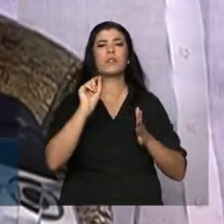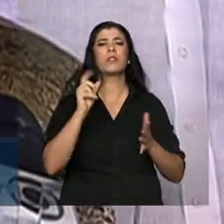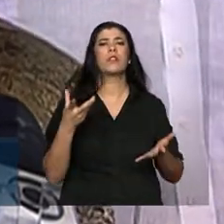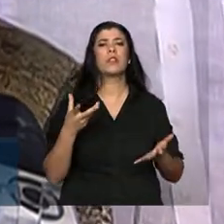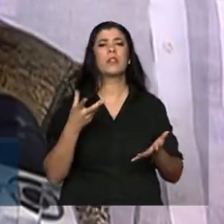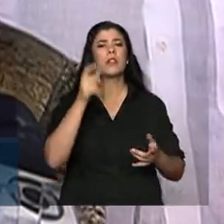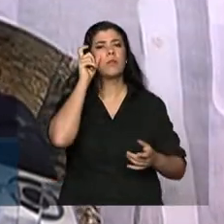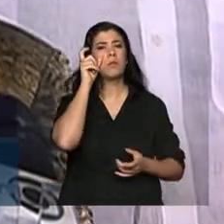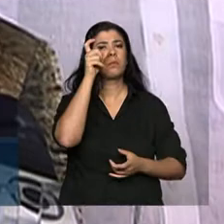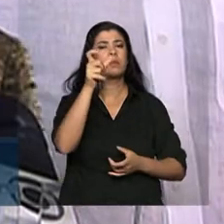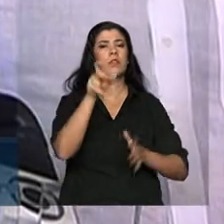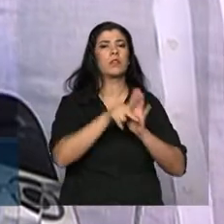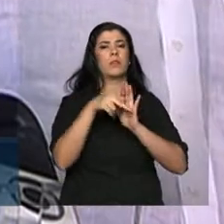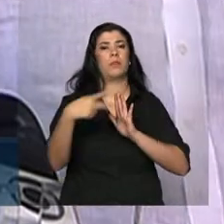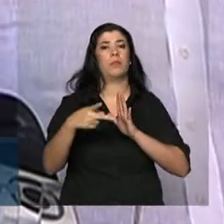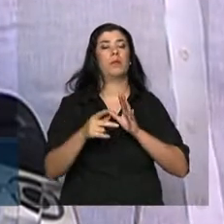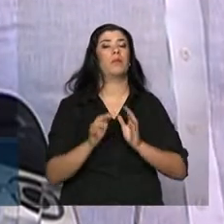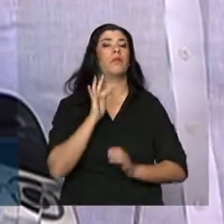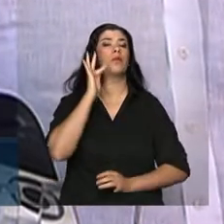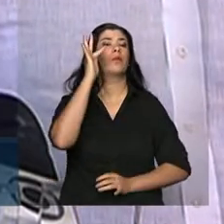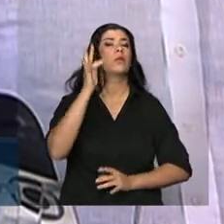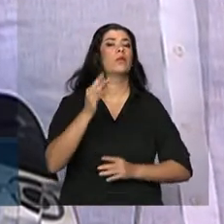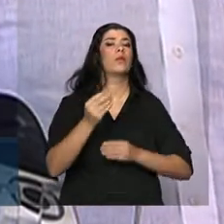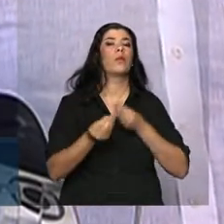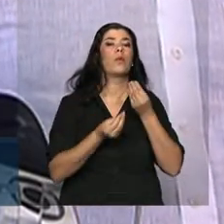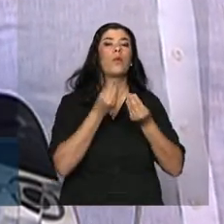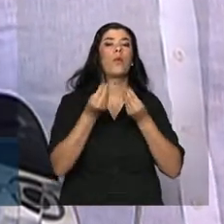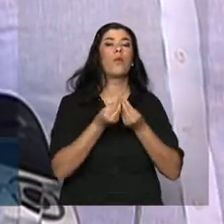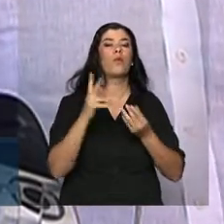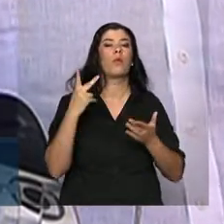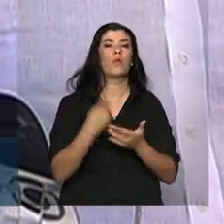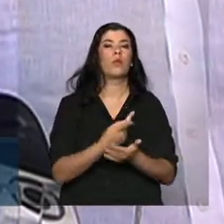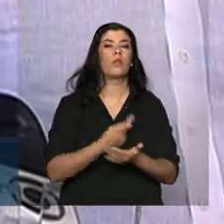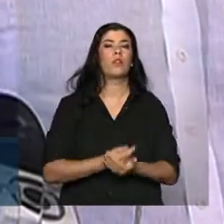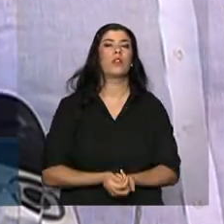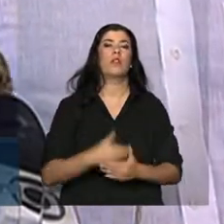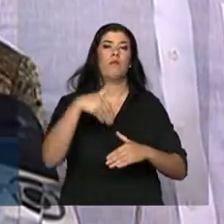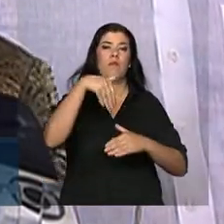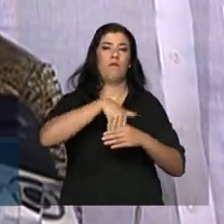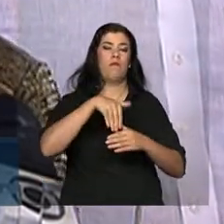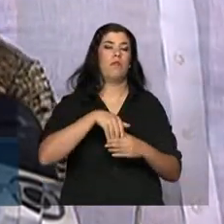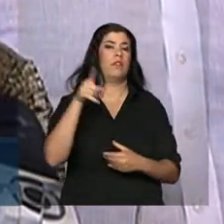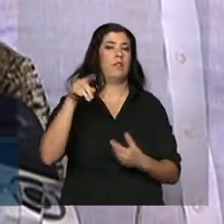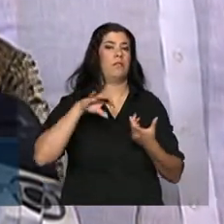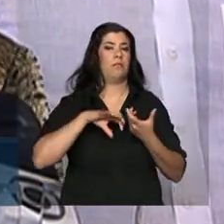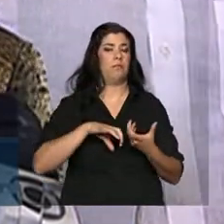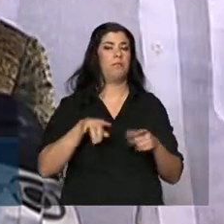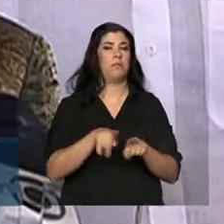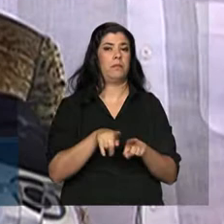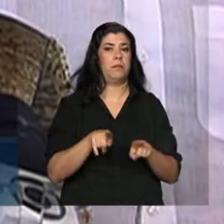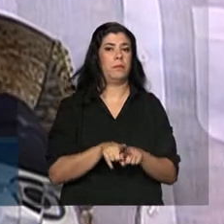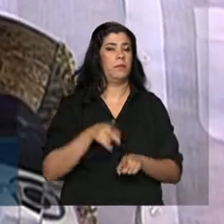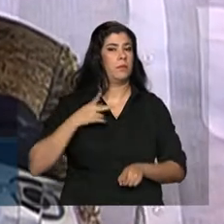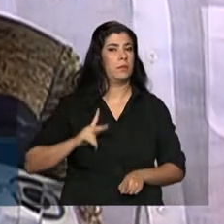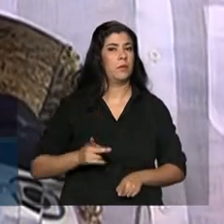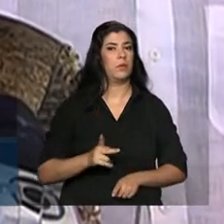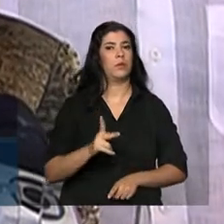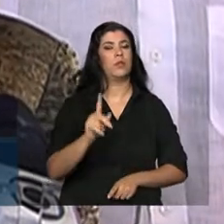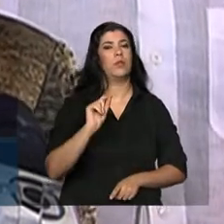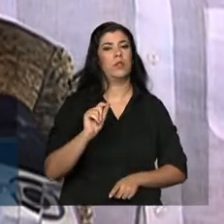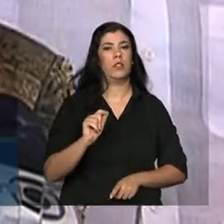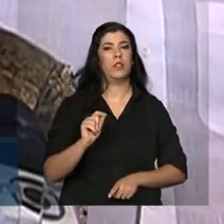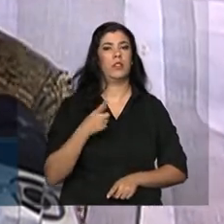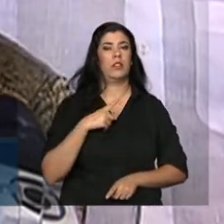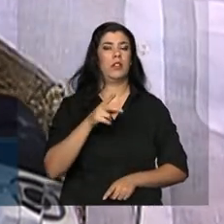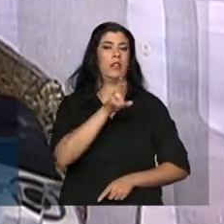interesse como vai se desdobrar a votação daqui para frente, principalmente no sentido